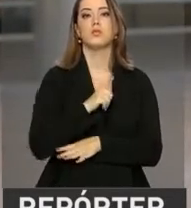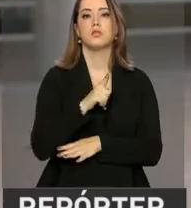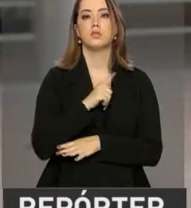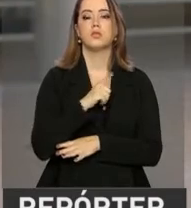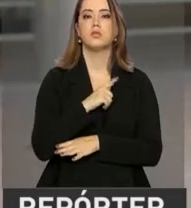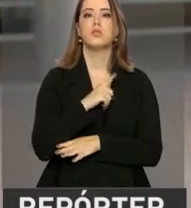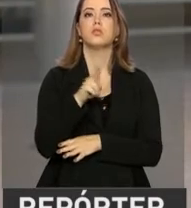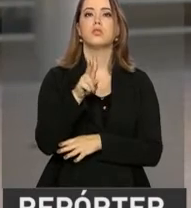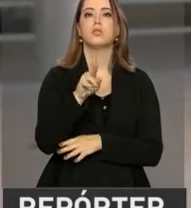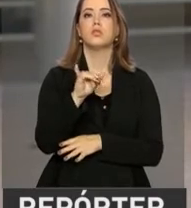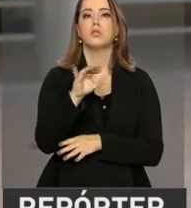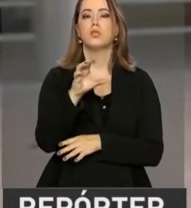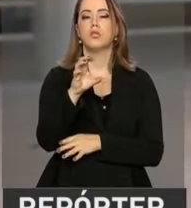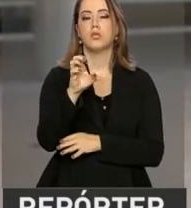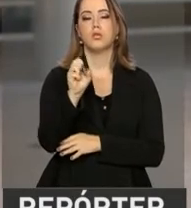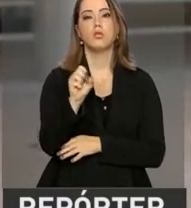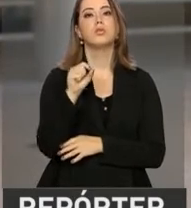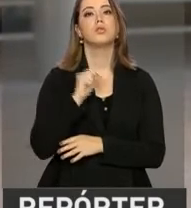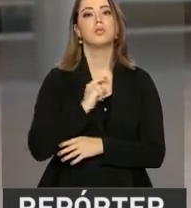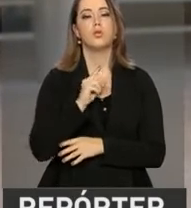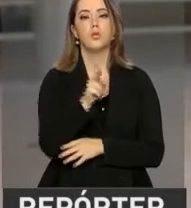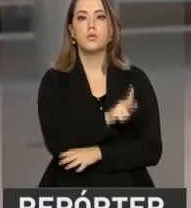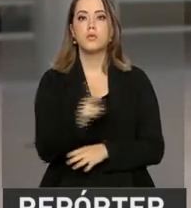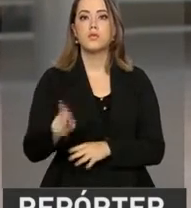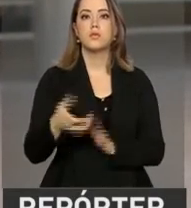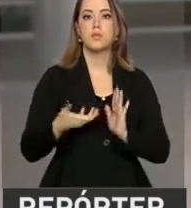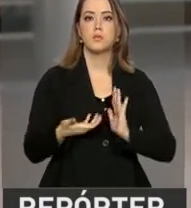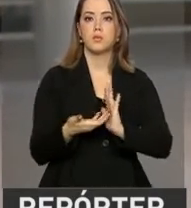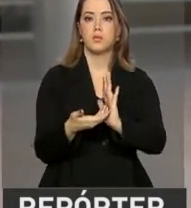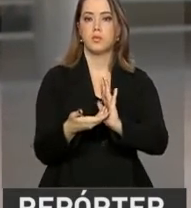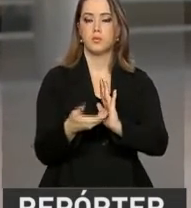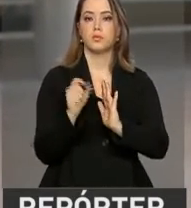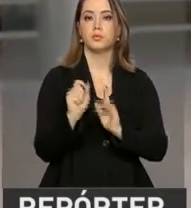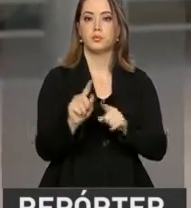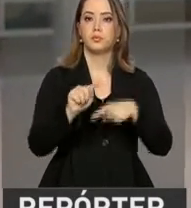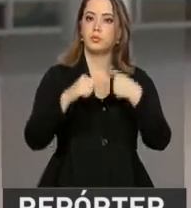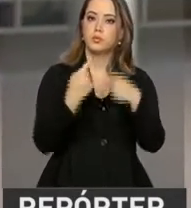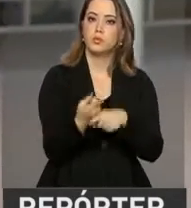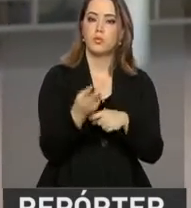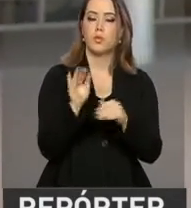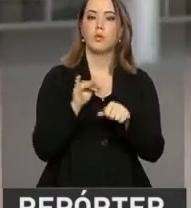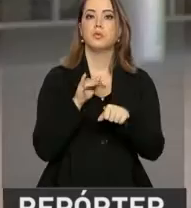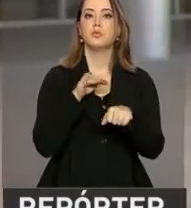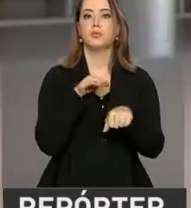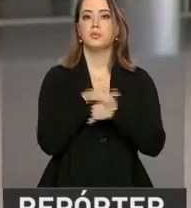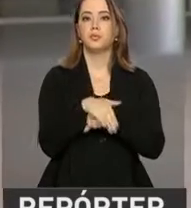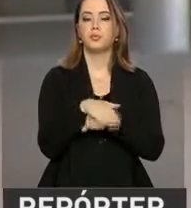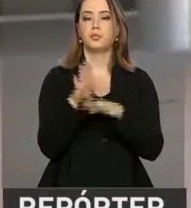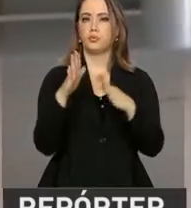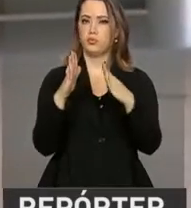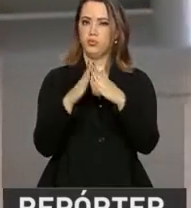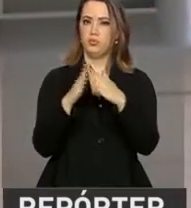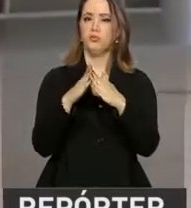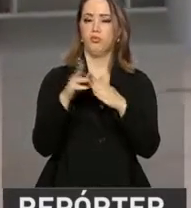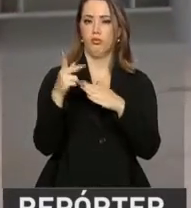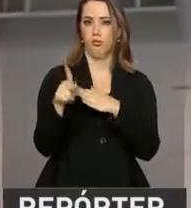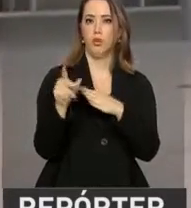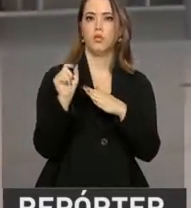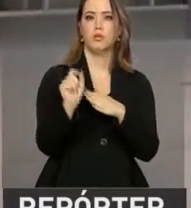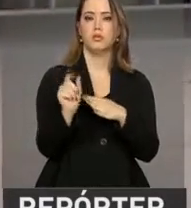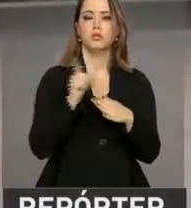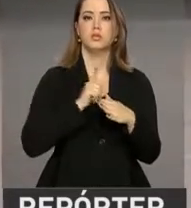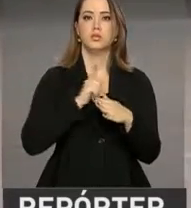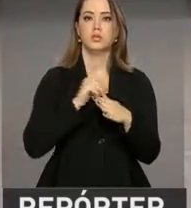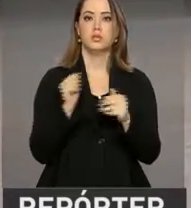da Câmara dos Deputados, Valdir Maranhão. E depois, à noite, no Palácio do Jaburu, ele tem um encontro com o ministro